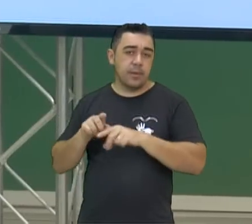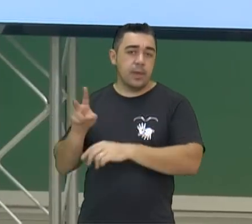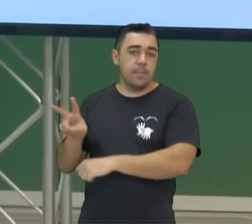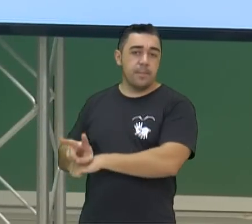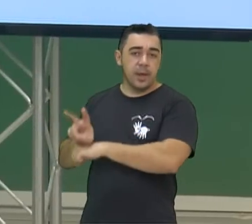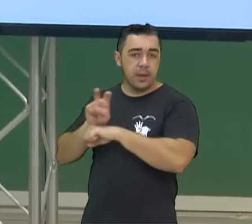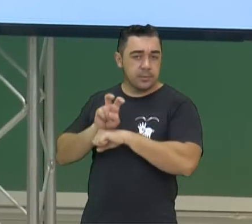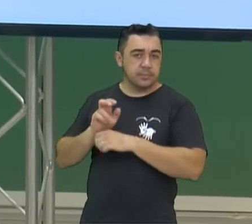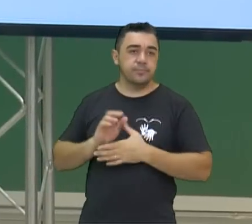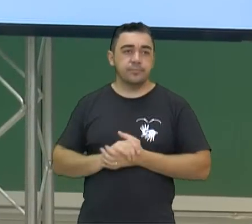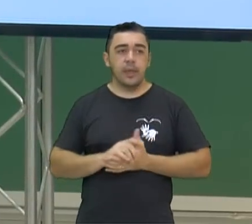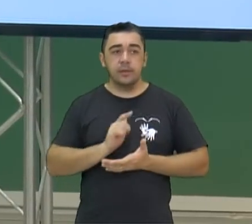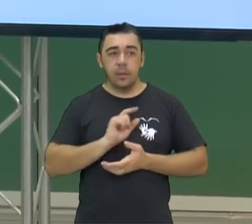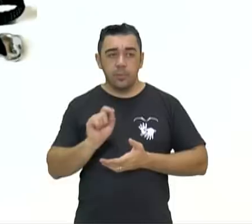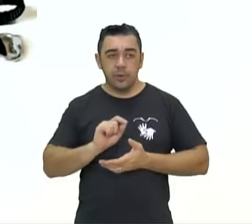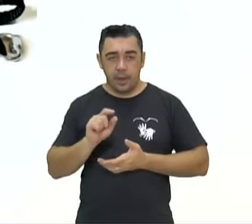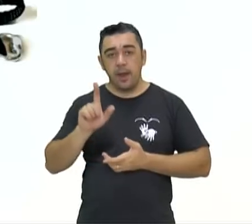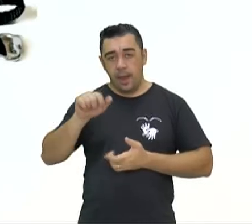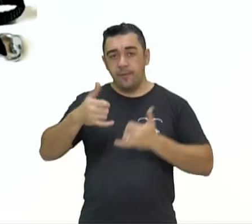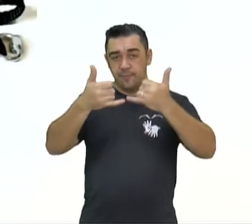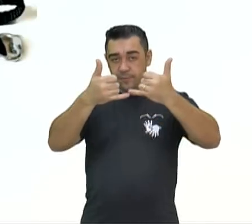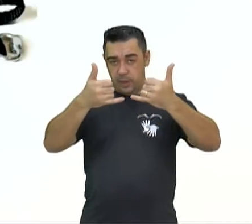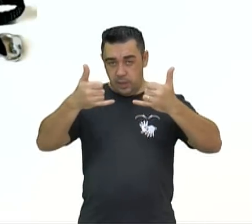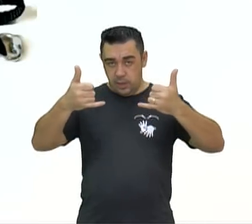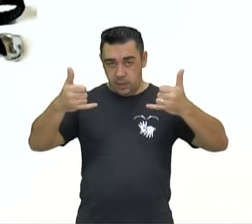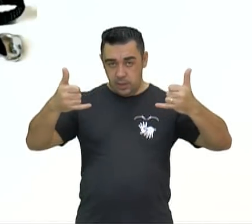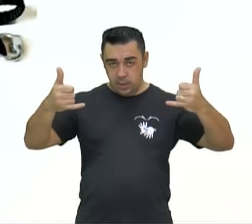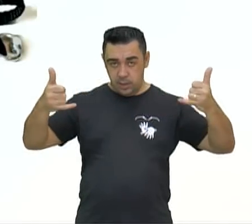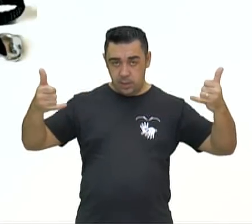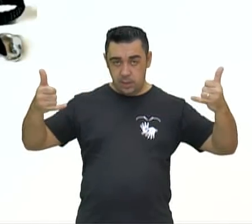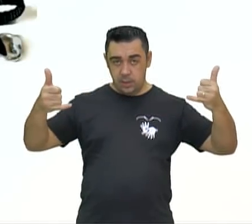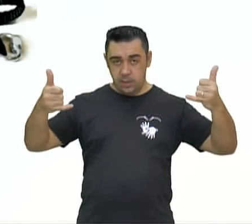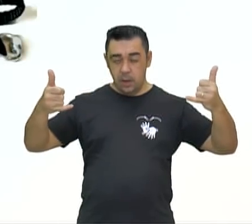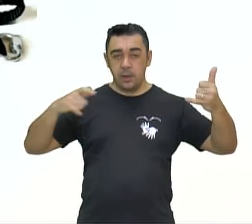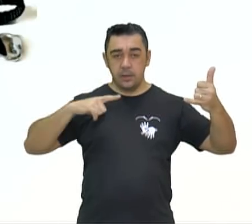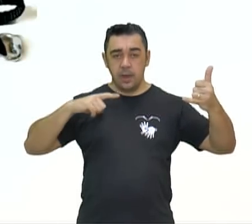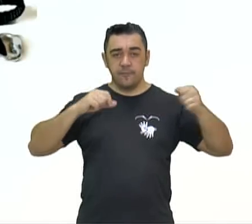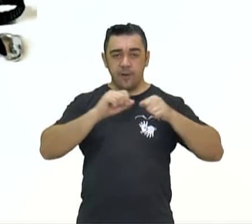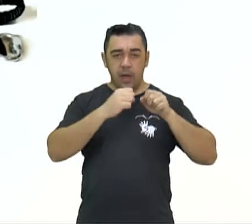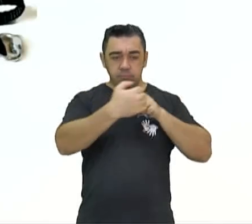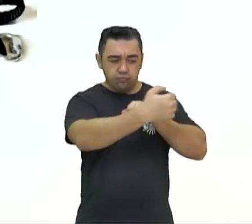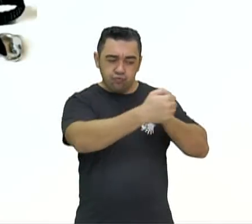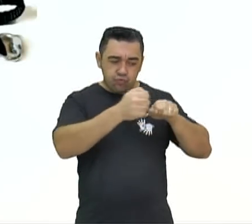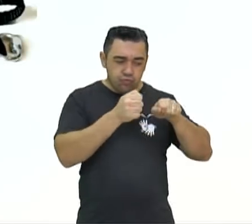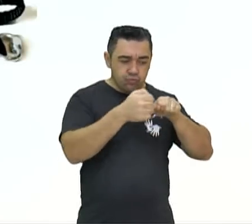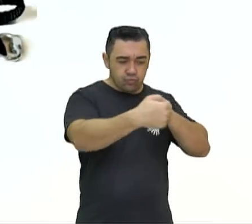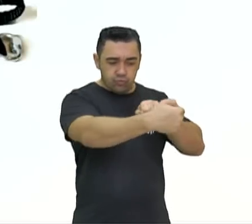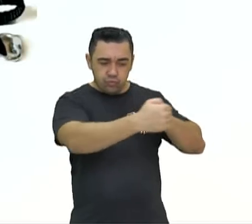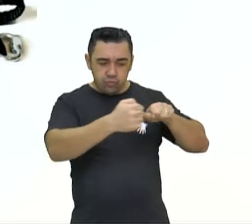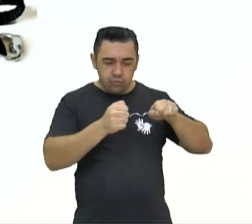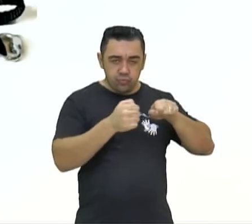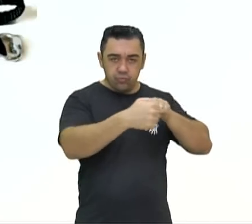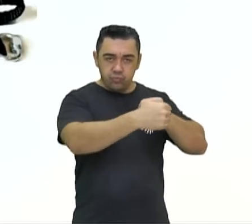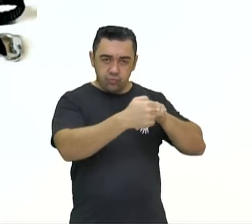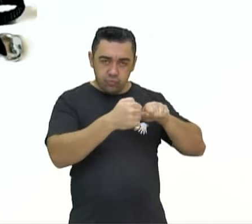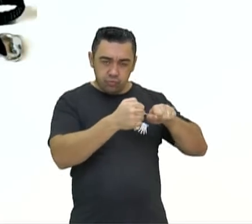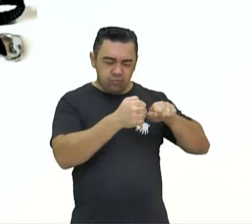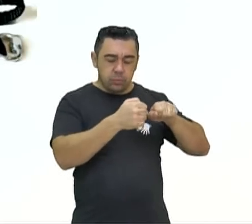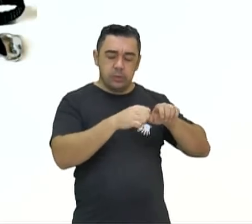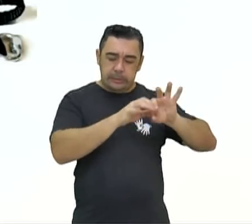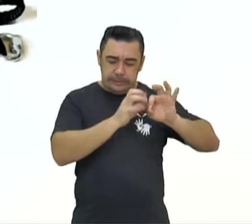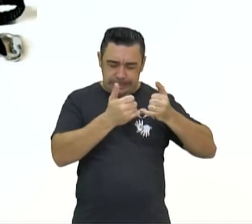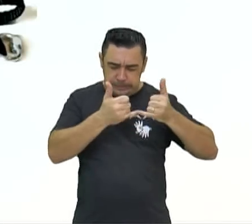Então, o que nós temos aqui? A fita, né, que tem a catraca, né, para prender bem. Nós temos o mosquetão,